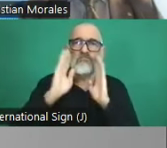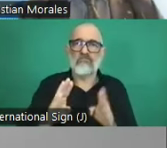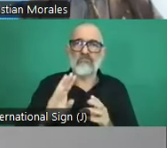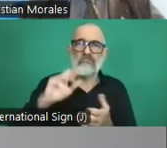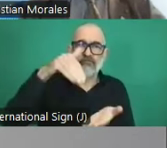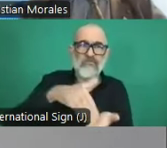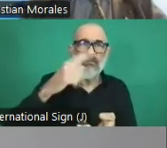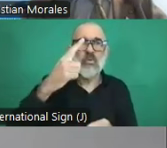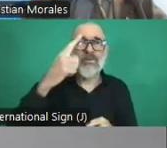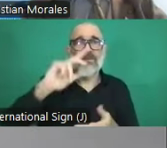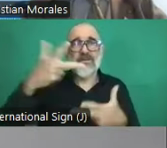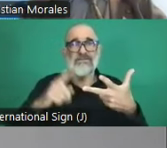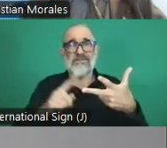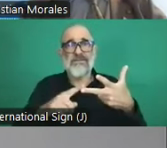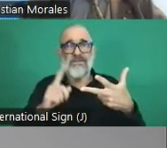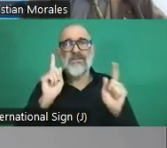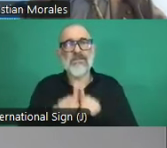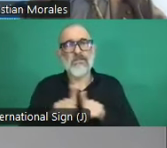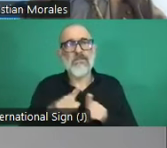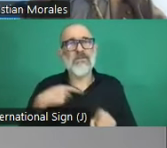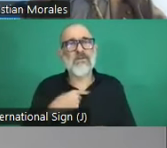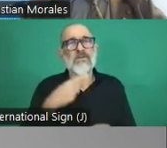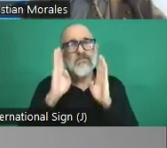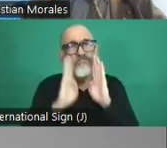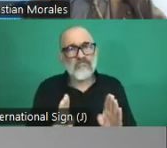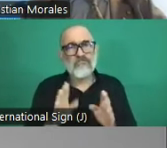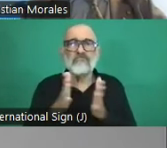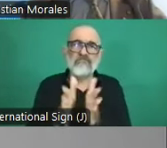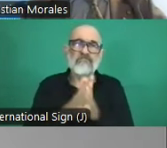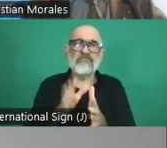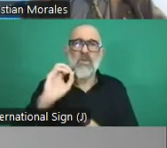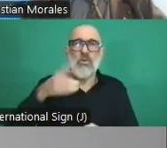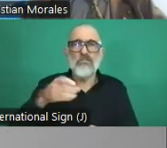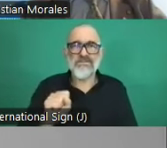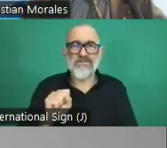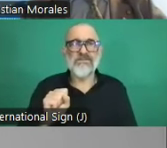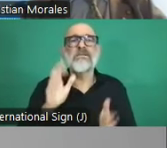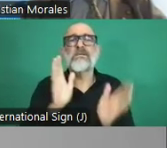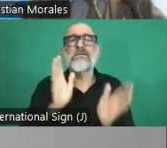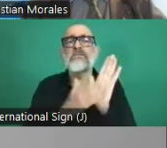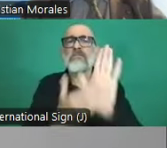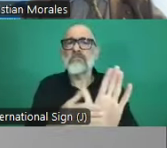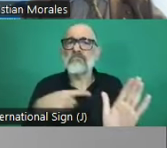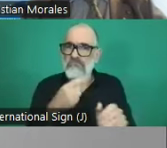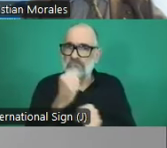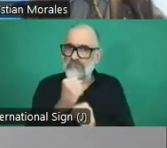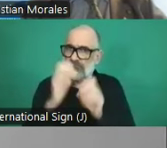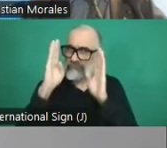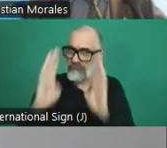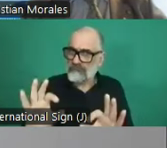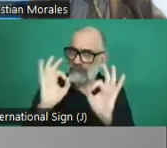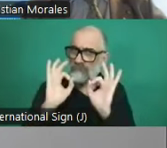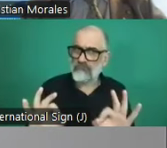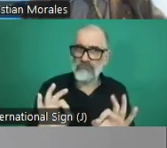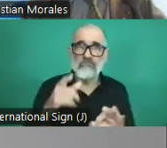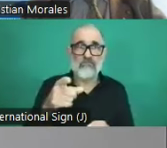exigência de uma bien sistemática gérer de indicadores tous como ces, instrumento toutes de ces ressources monitoramento e soient gestão. clés. Estamos revendo e